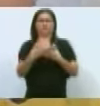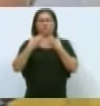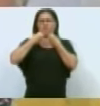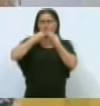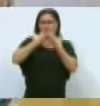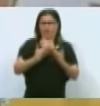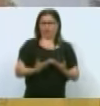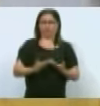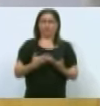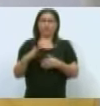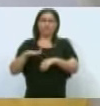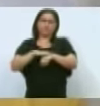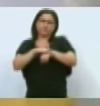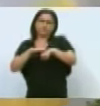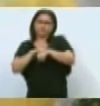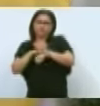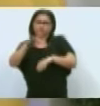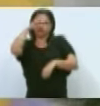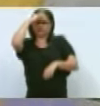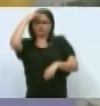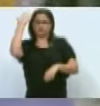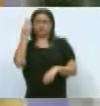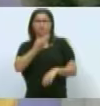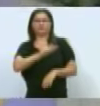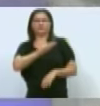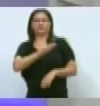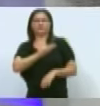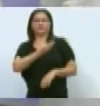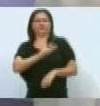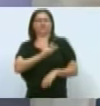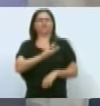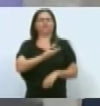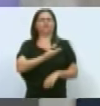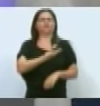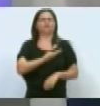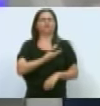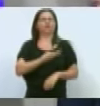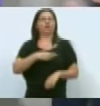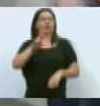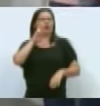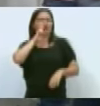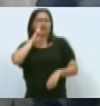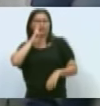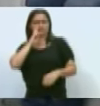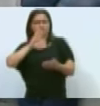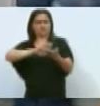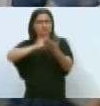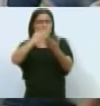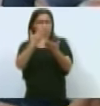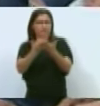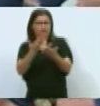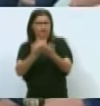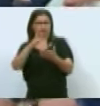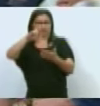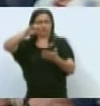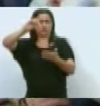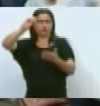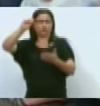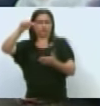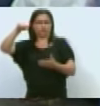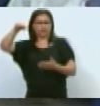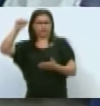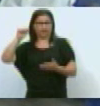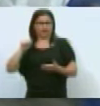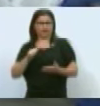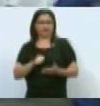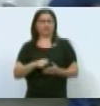né? Vamos conversar com todas as nossas amigas aqui, a Leonor, a Rosana, que está fazendo as Libras com a gente o tempo todo aqui no estúdio